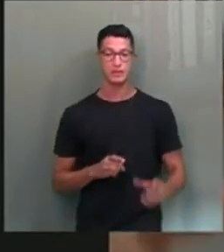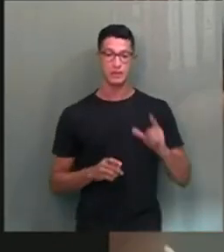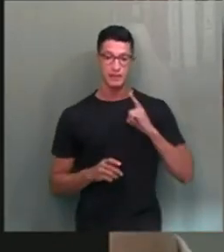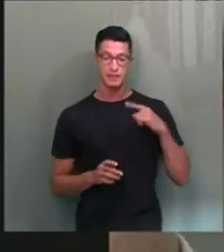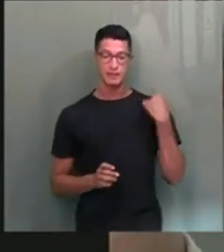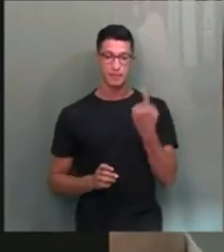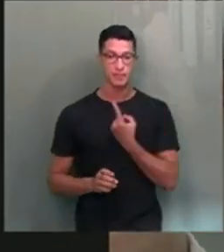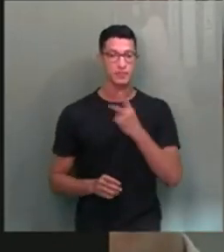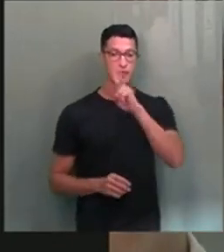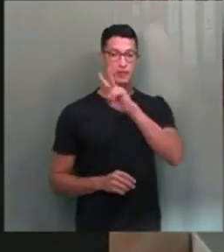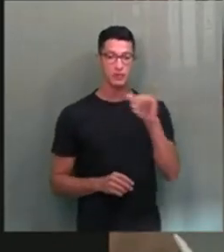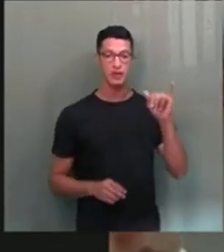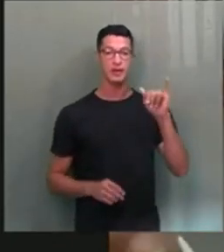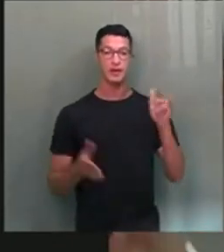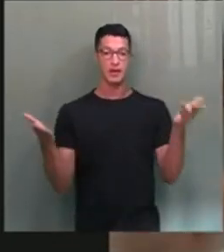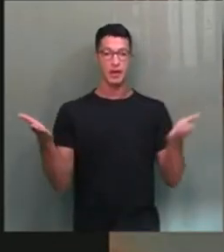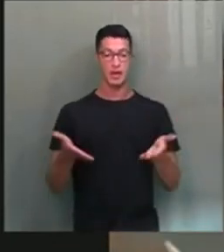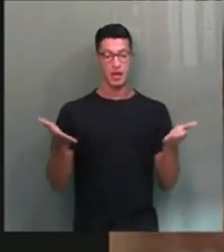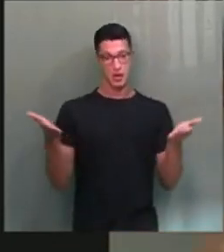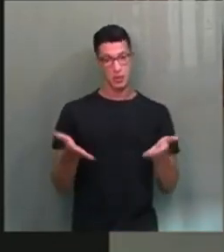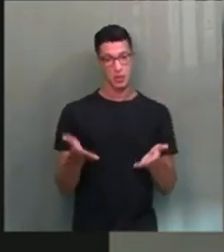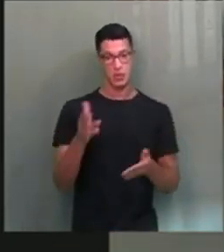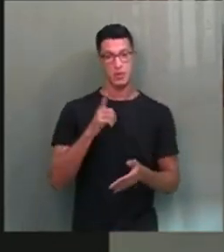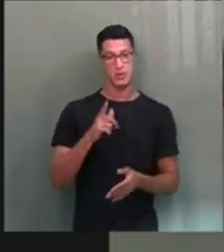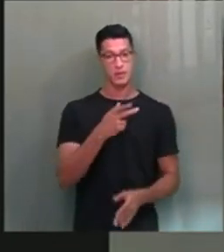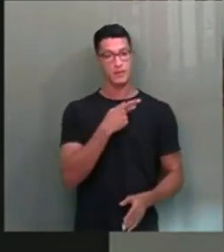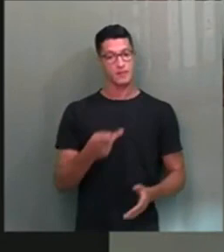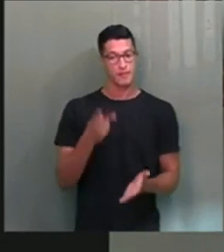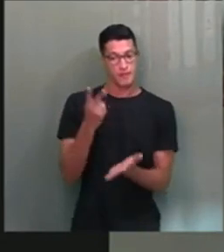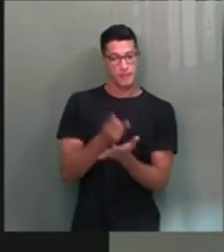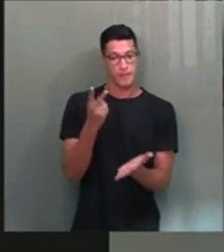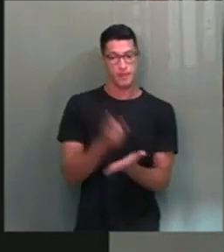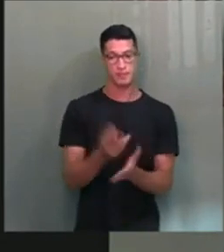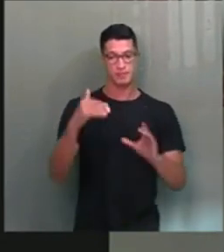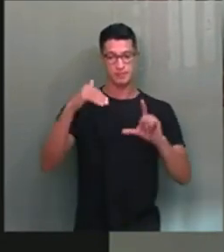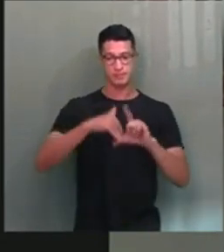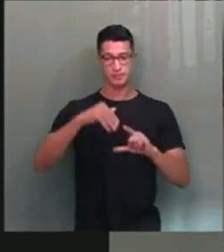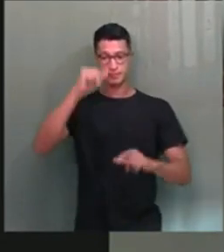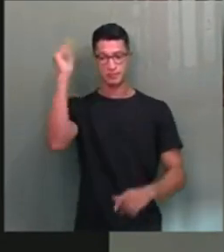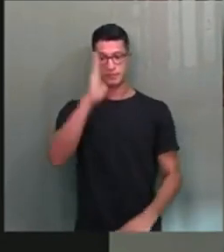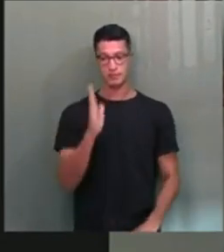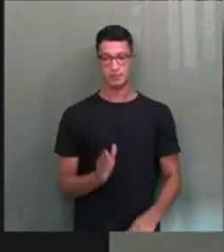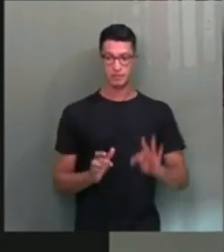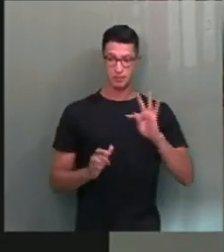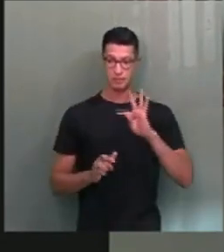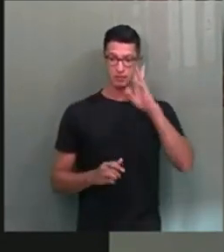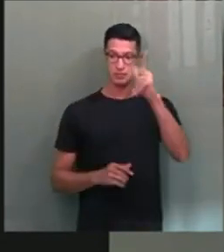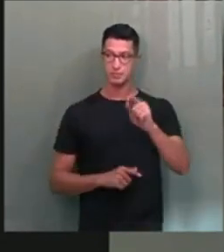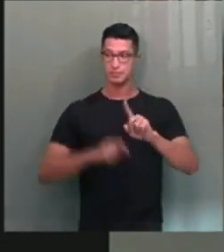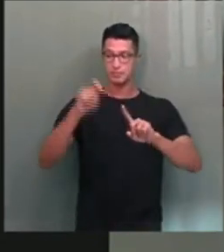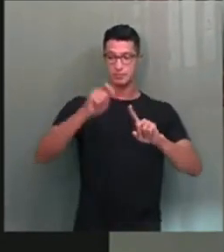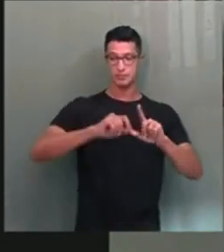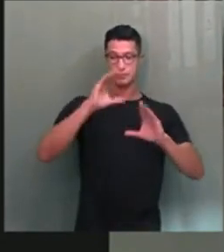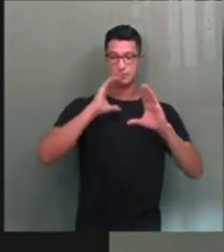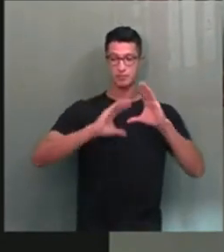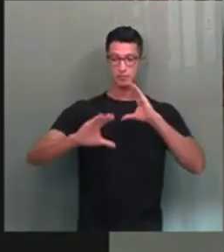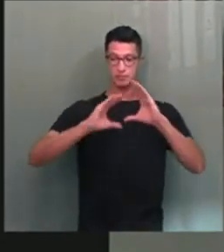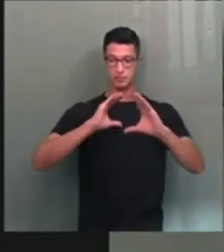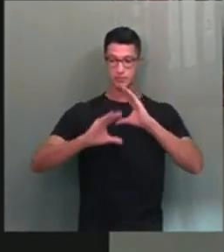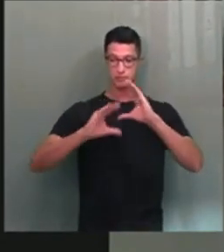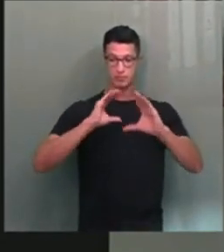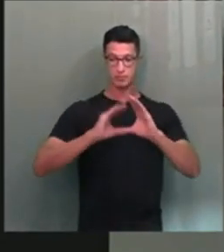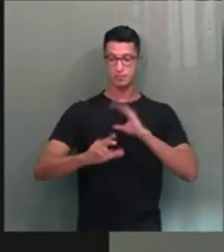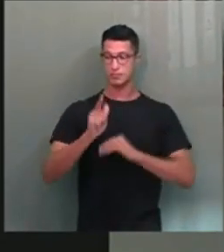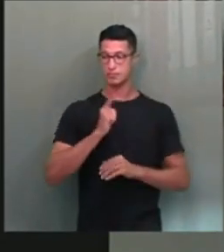fiscalizando as atividades de quem os representa nesse Congresso Nacional. todos os meios de comunicação do